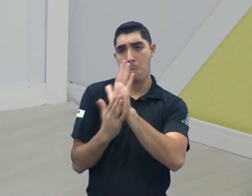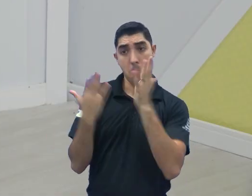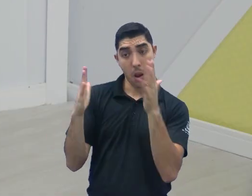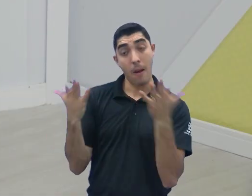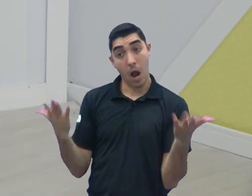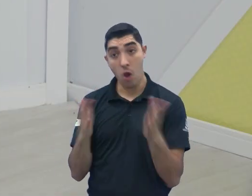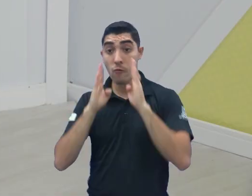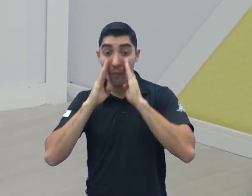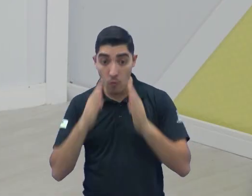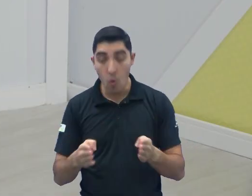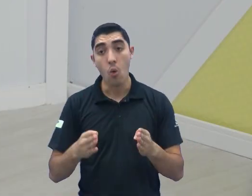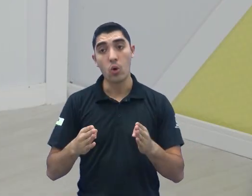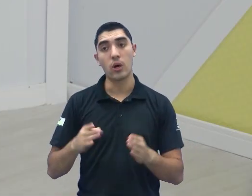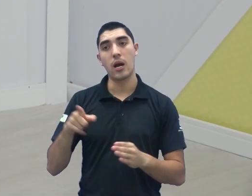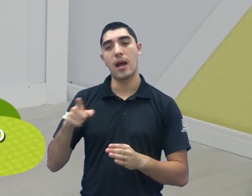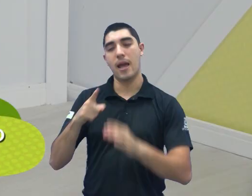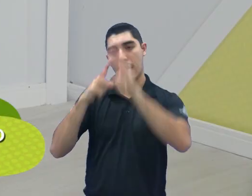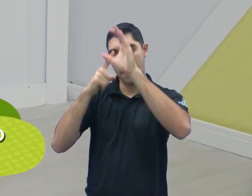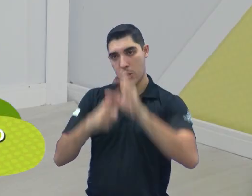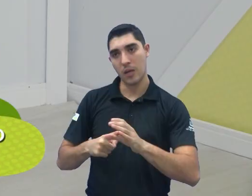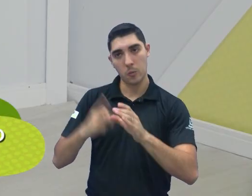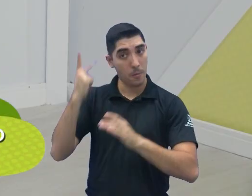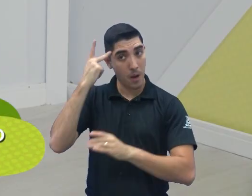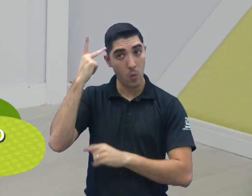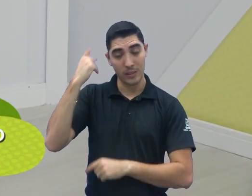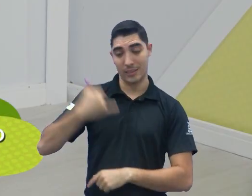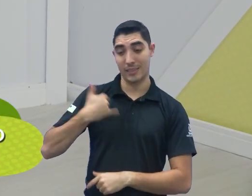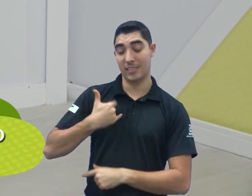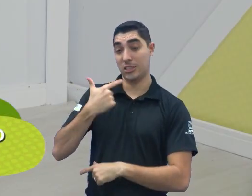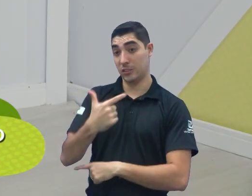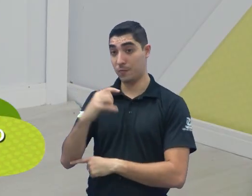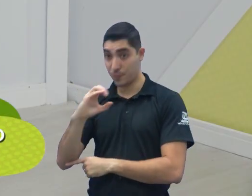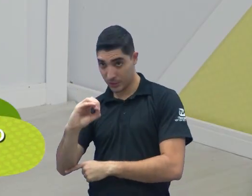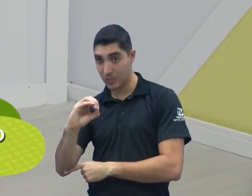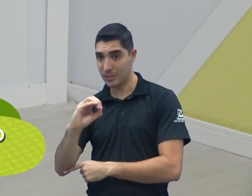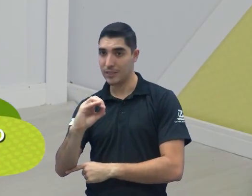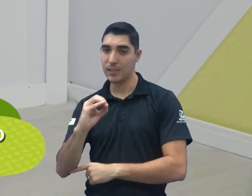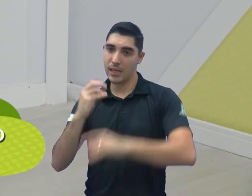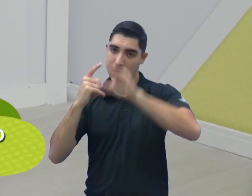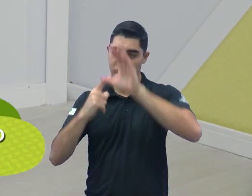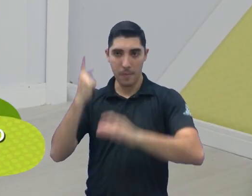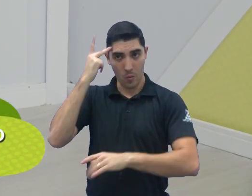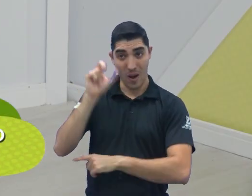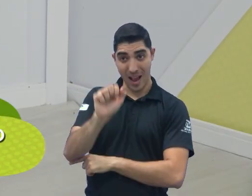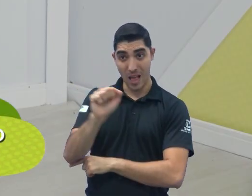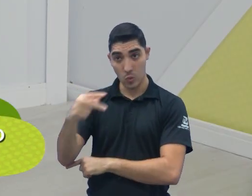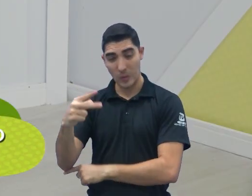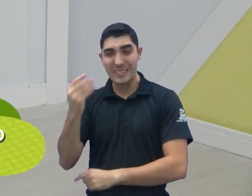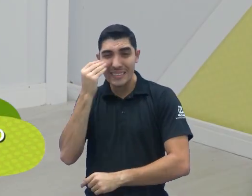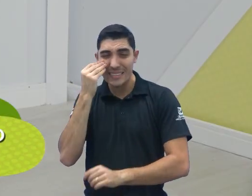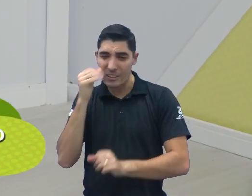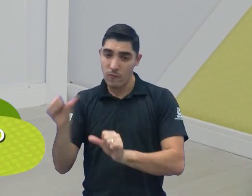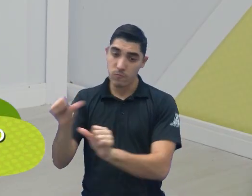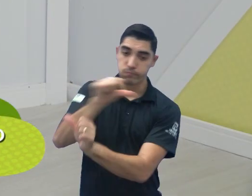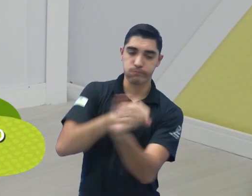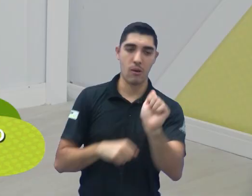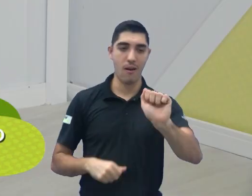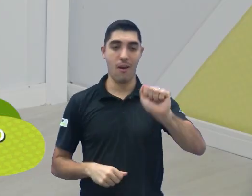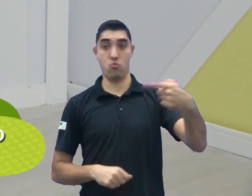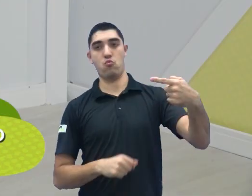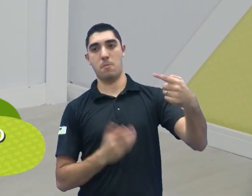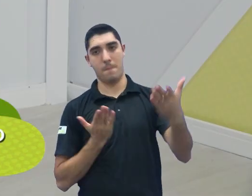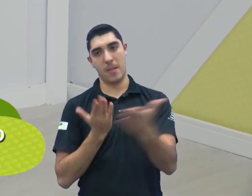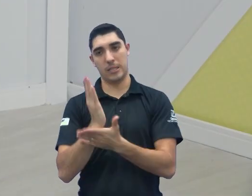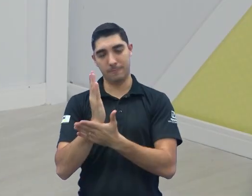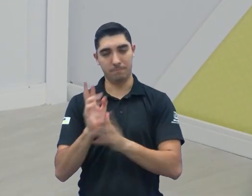no Sub-20, né? Vai jogar a Série A2 do Campeonato Paulista Sub-20 para retornar à elite do futebol paulista dentro da categoria, tá